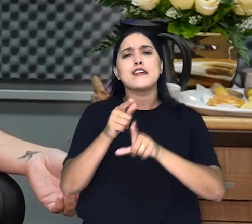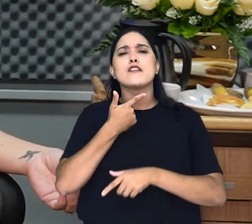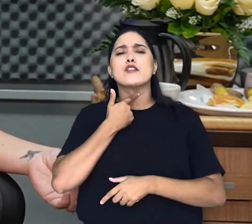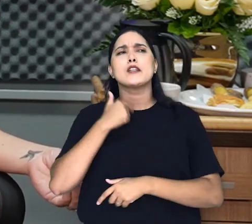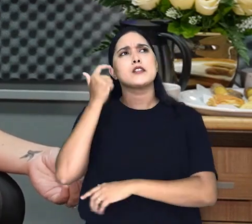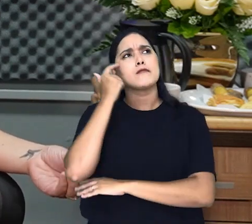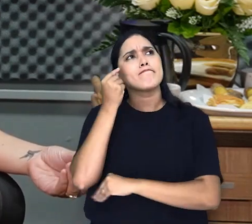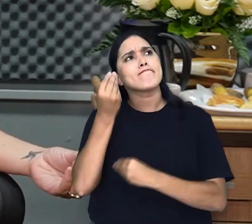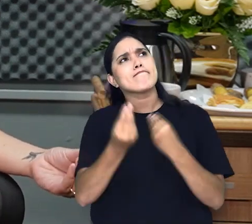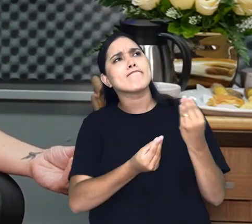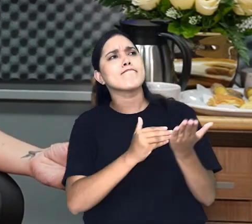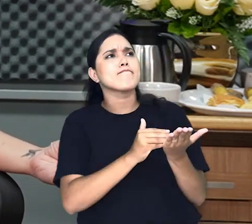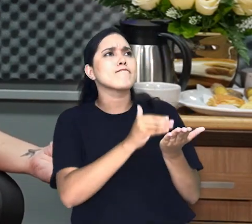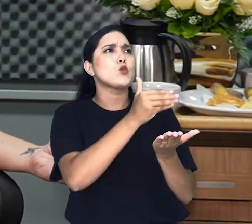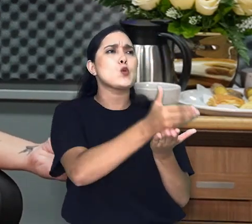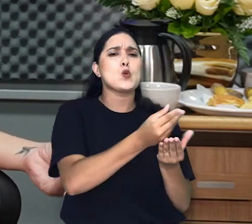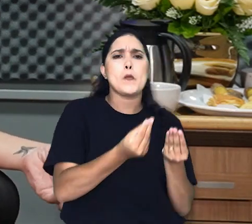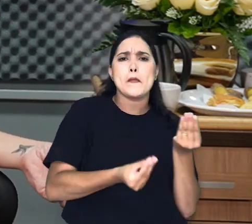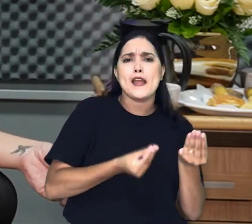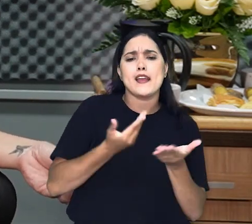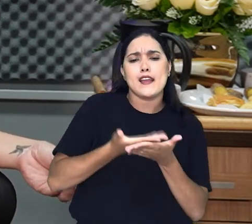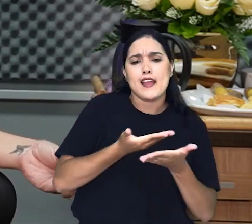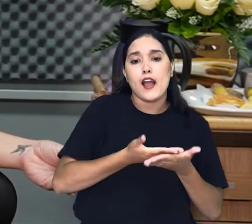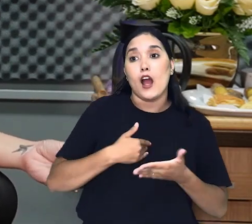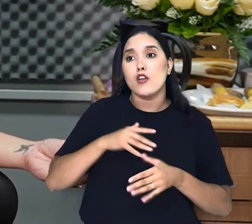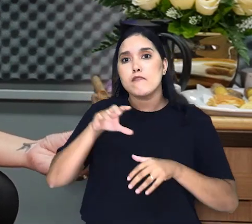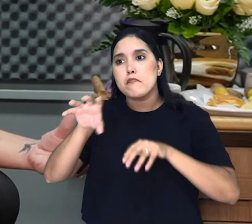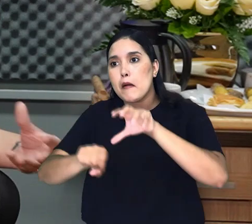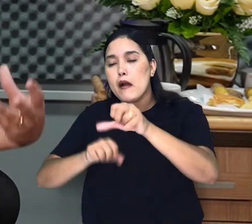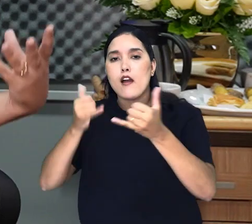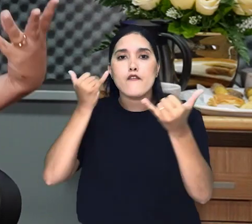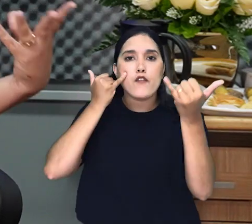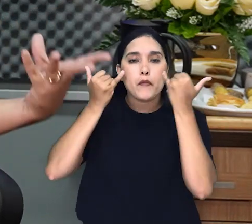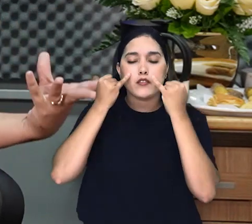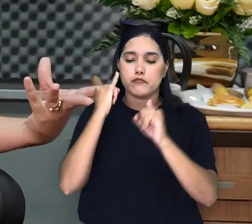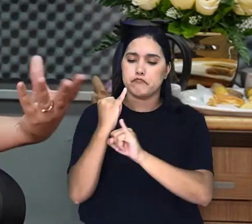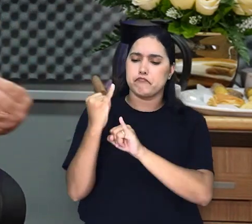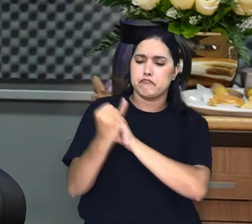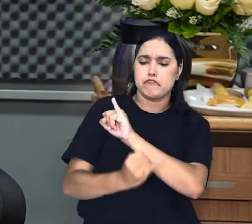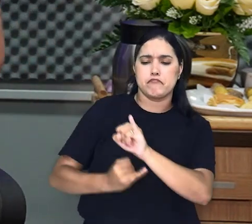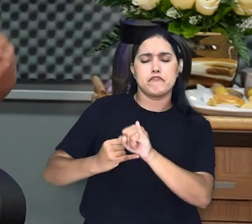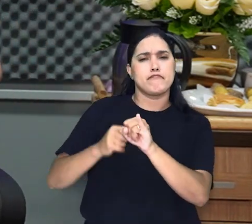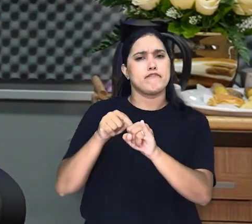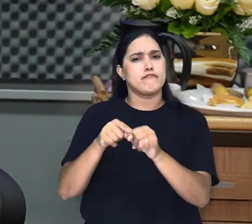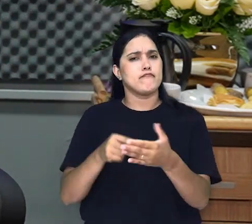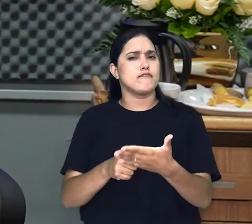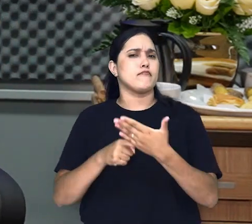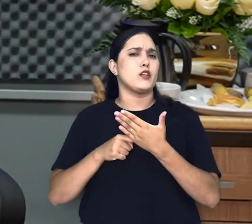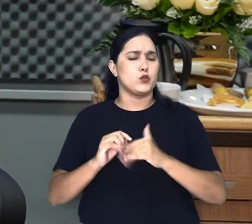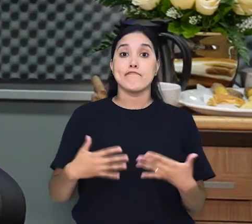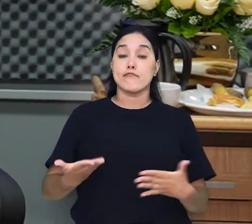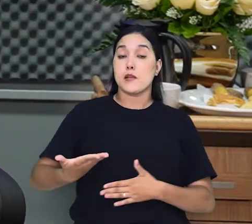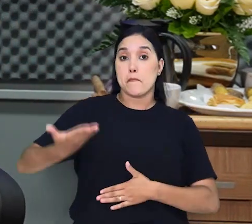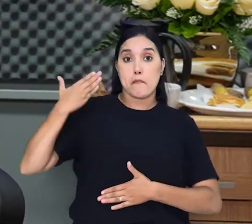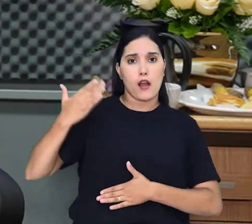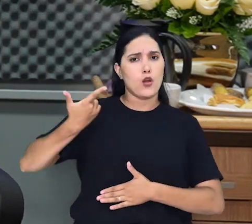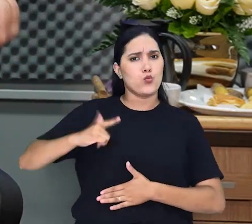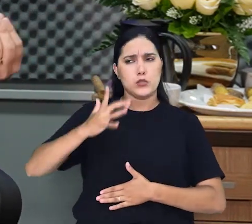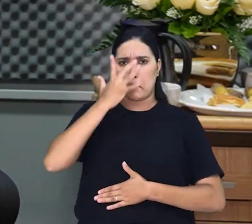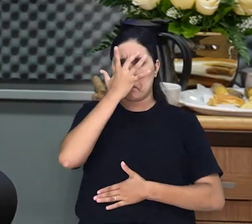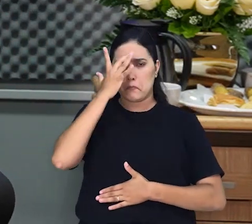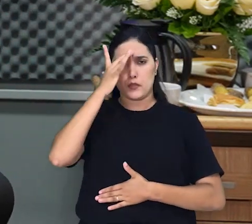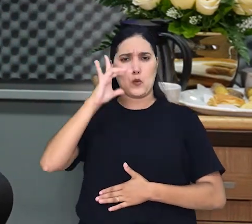e na época não tinha tantos influencers, o Instagram não era tão tão famoso, assim, hoje a gente consegue, né,